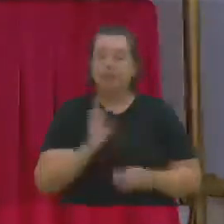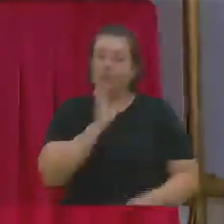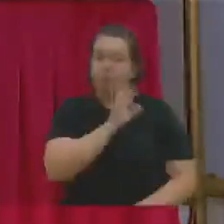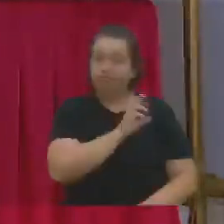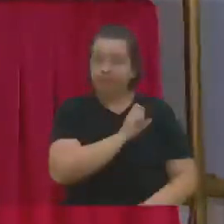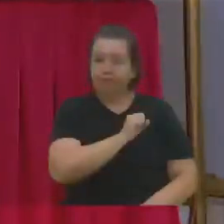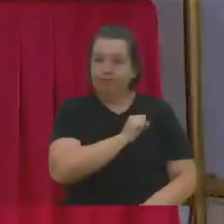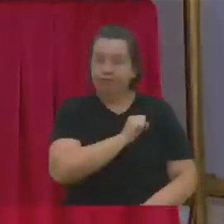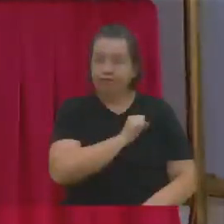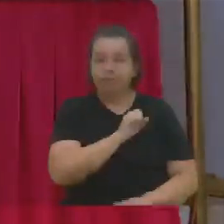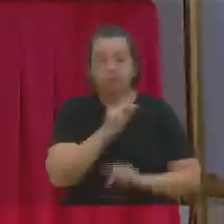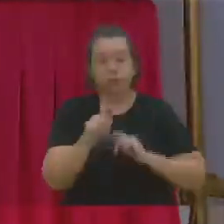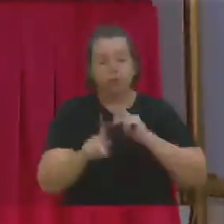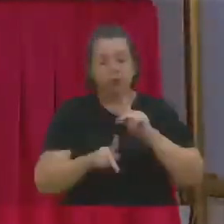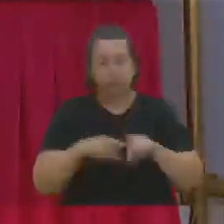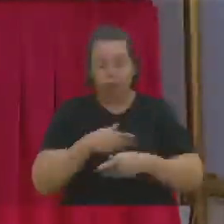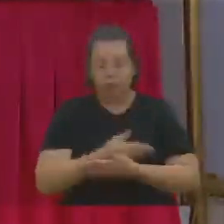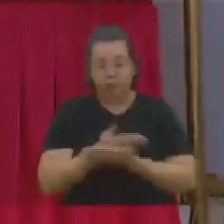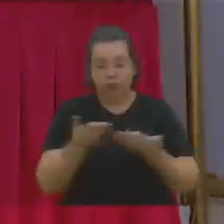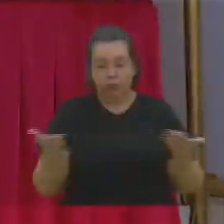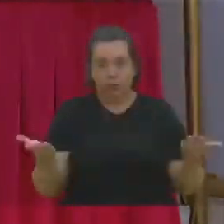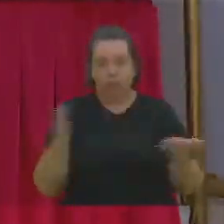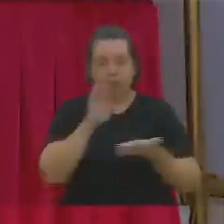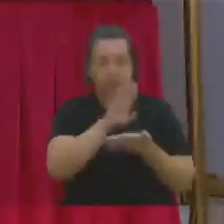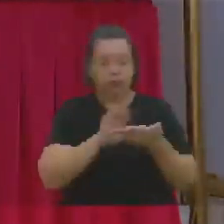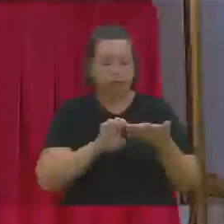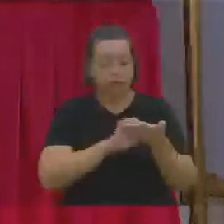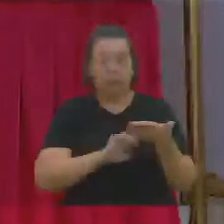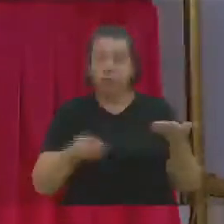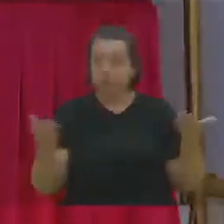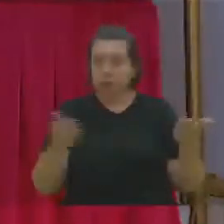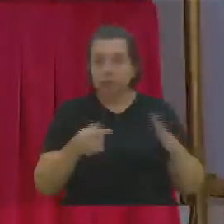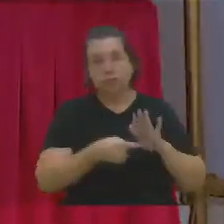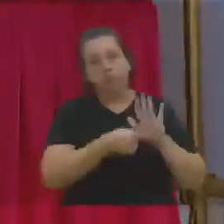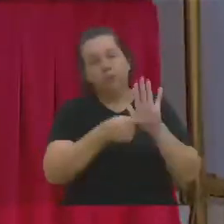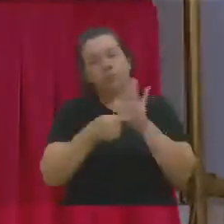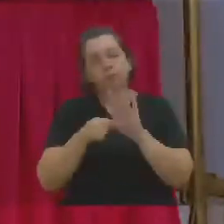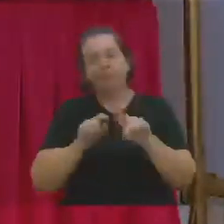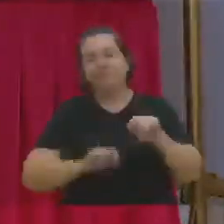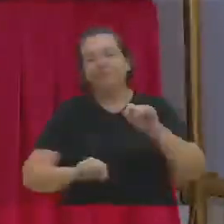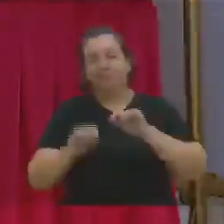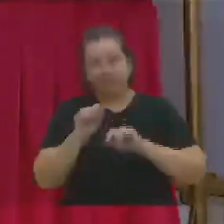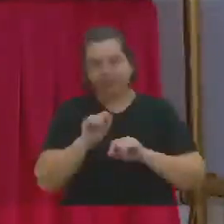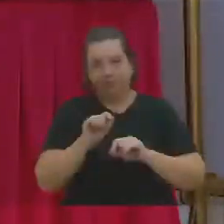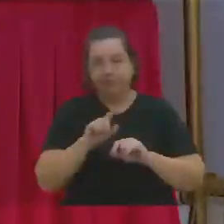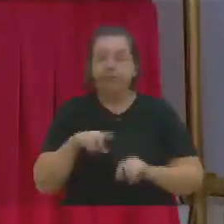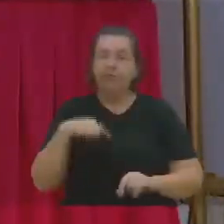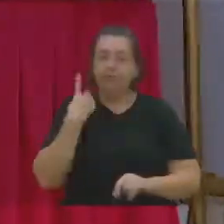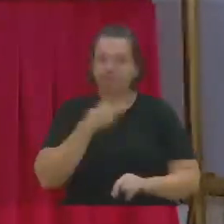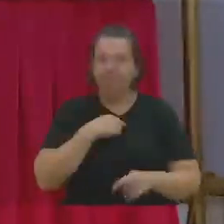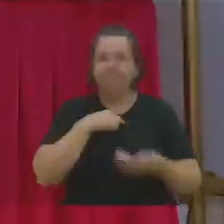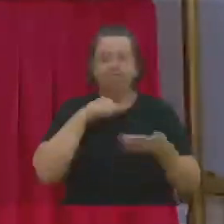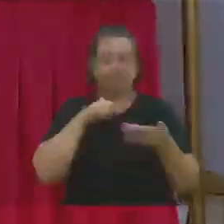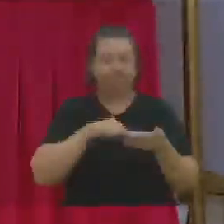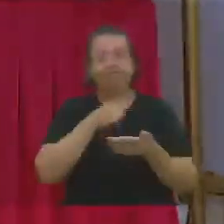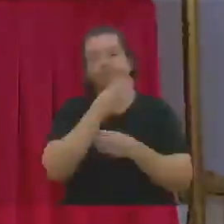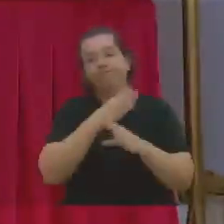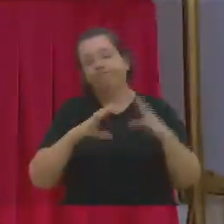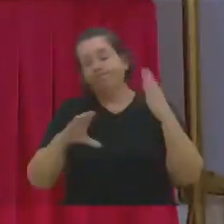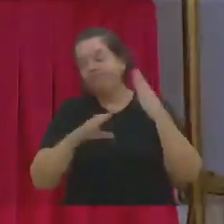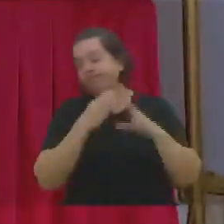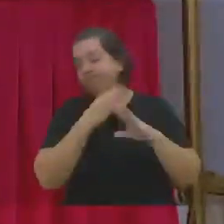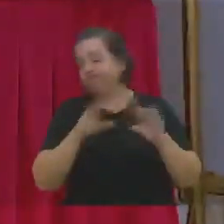Amados, o Evangelho de hoje mostra exatamente o que nós acabamos de cantar.